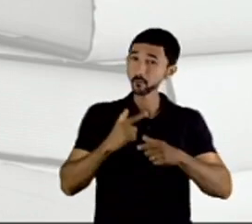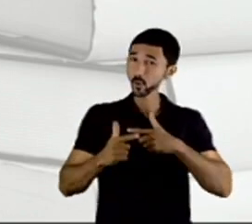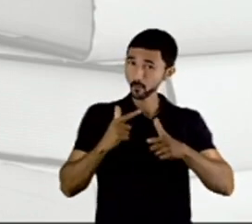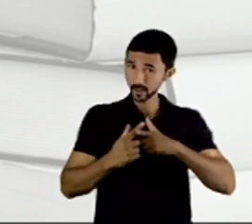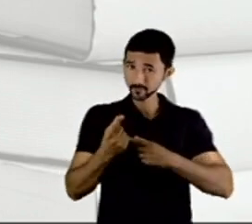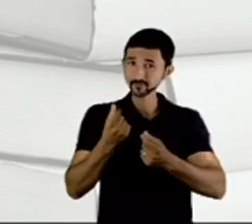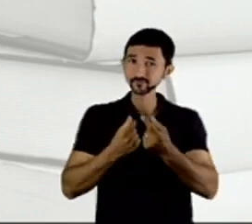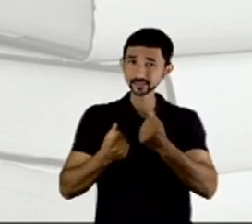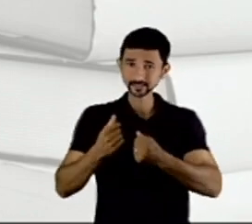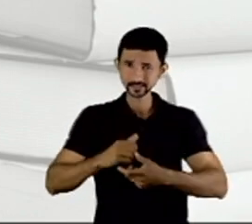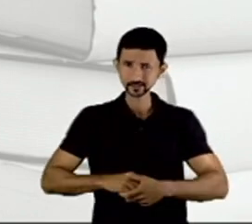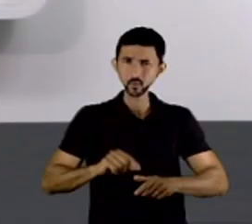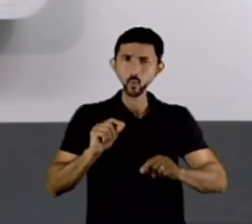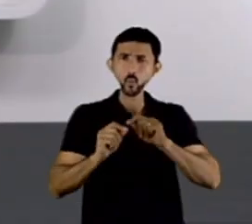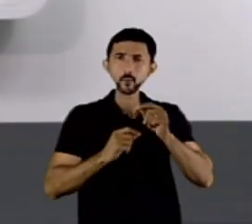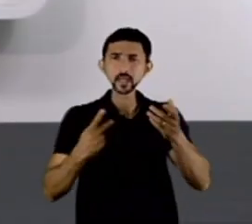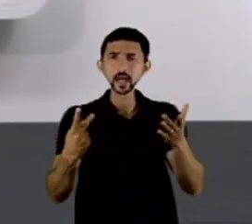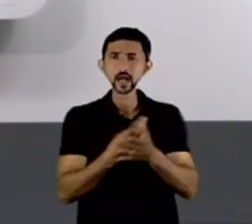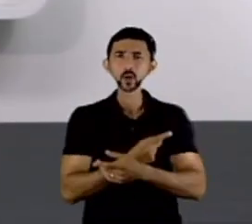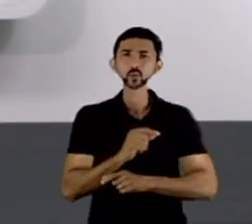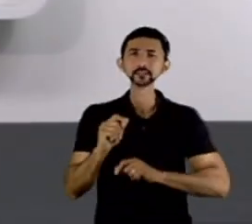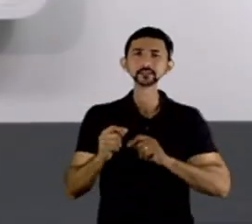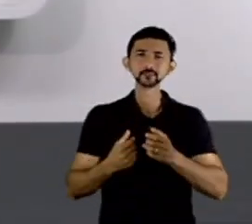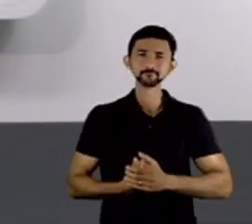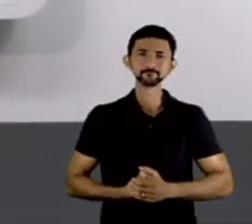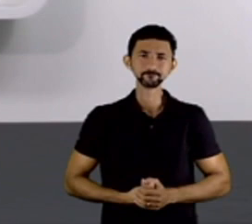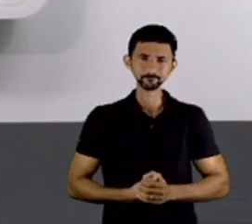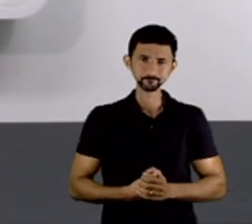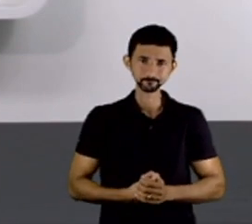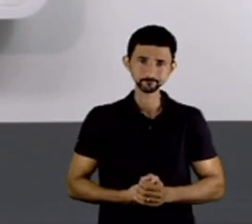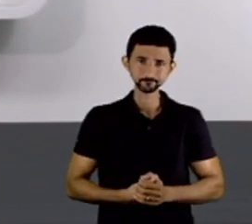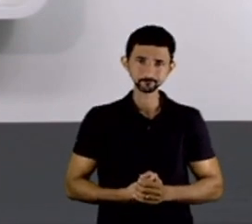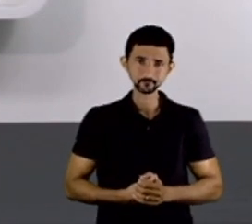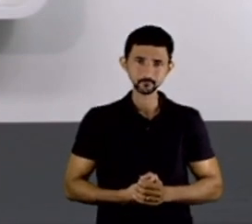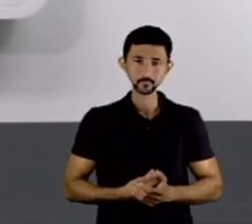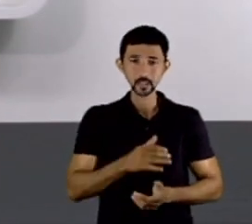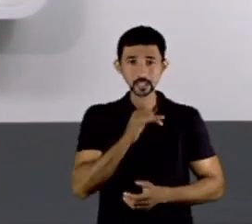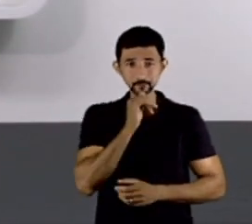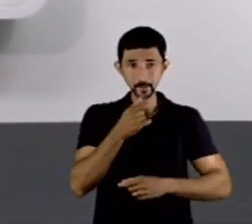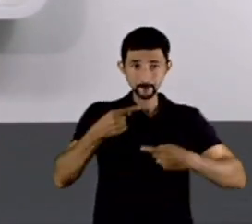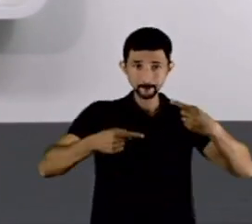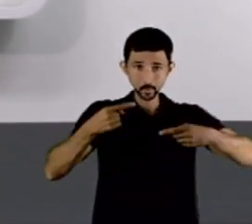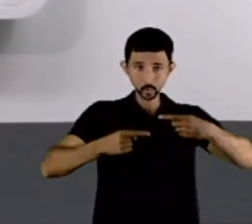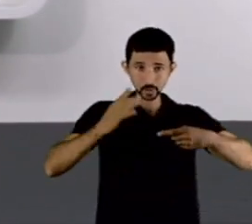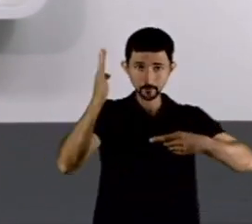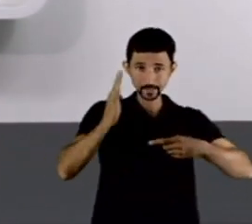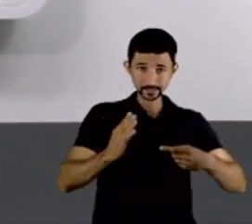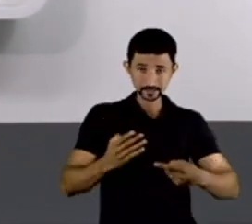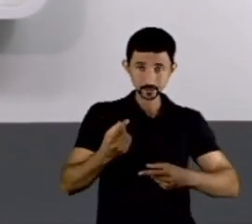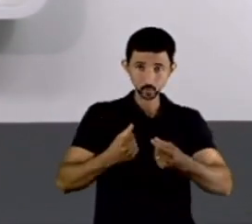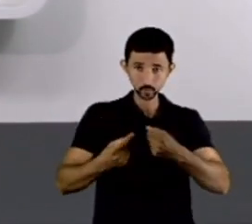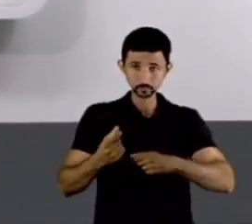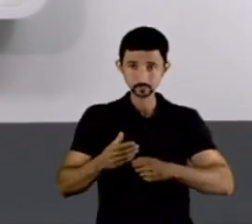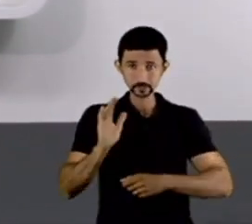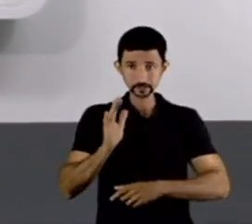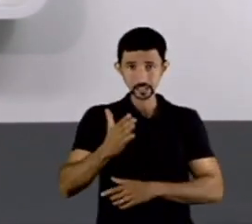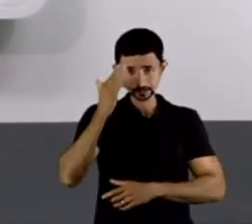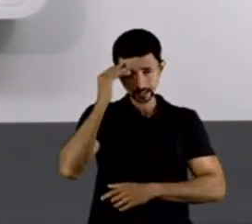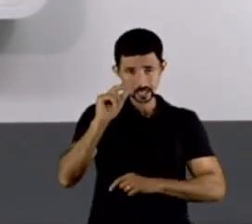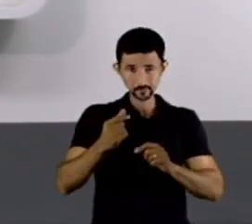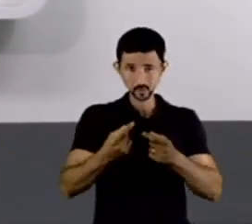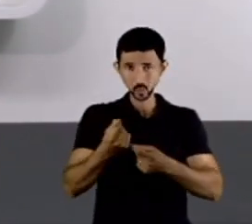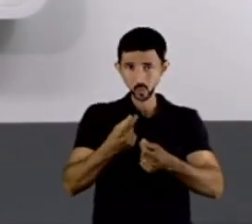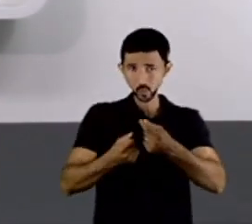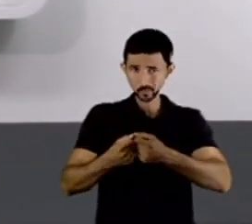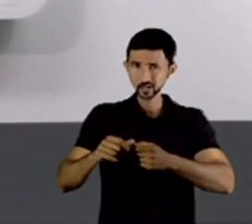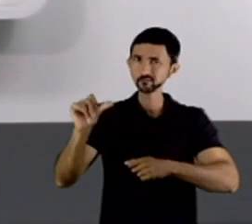aconteceu, né, nesse momento? O que aconteceu com a política brasileira, com a economia? A economia a gente já sabe que quebrou, a gente